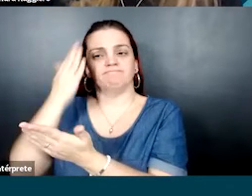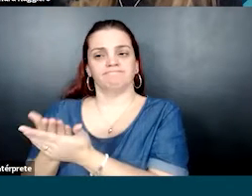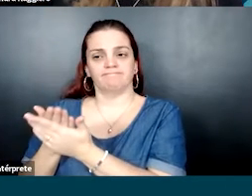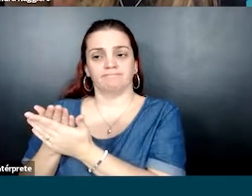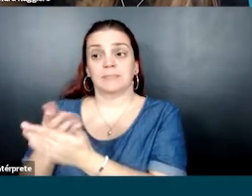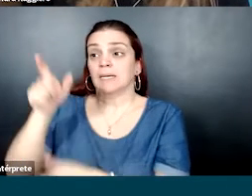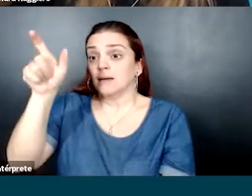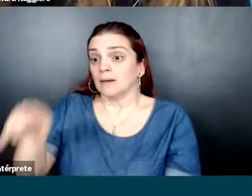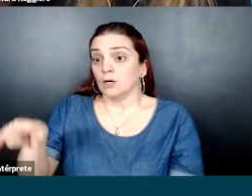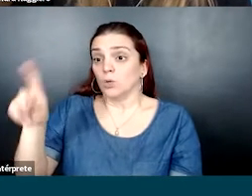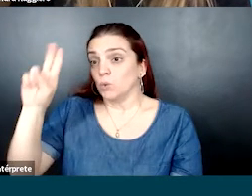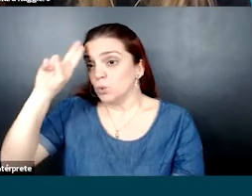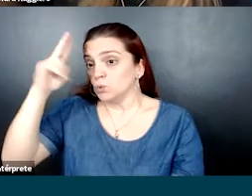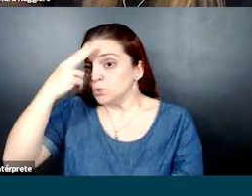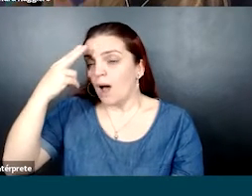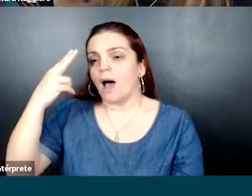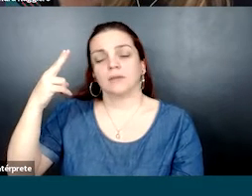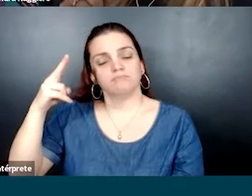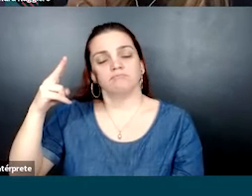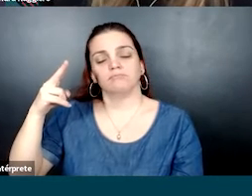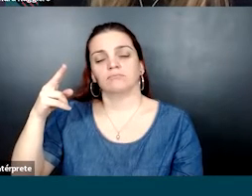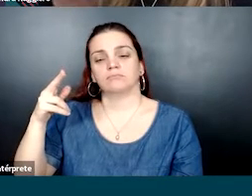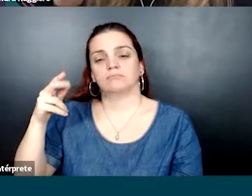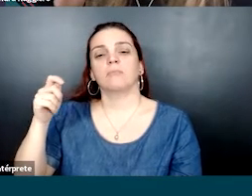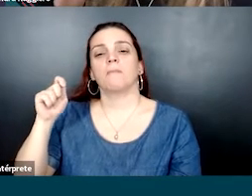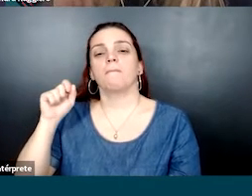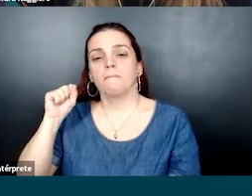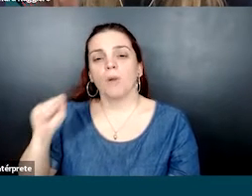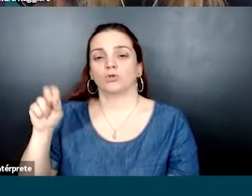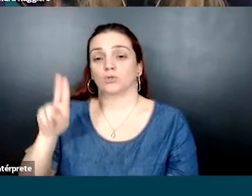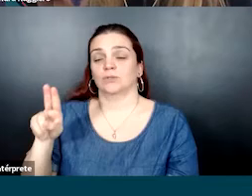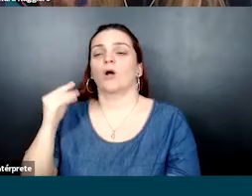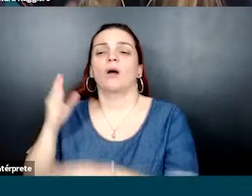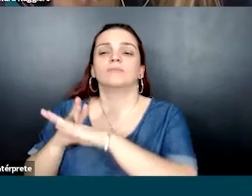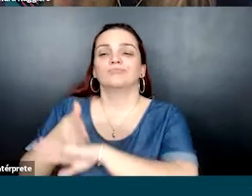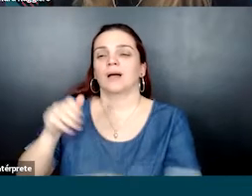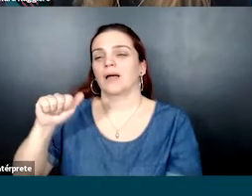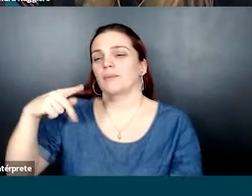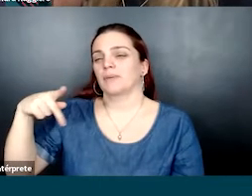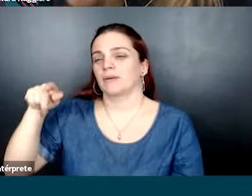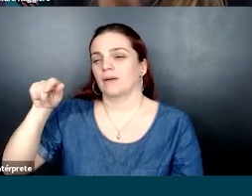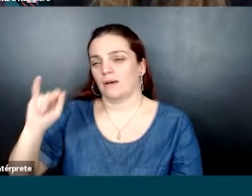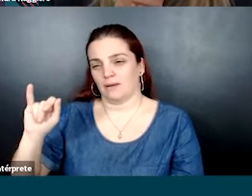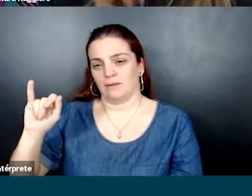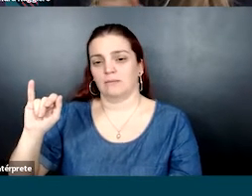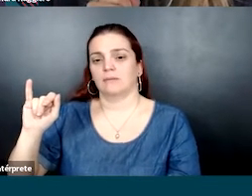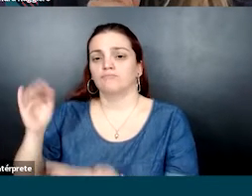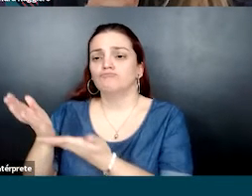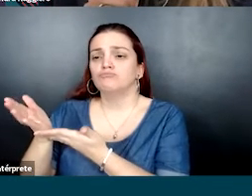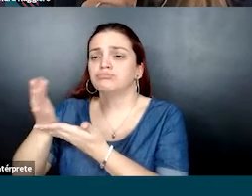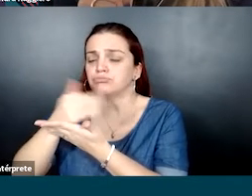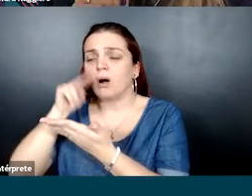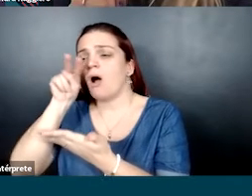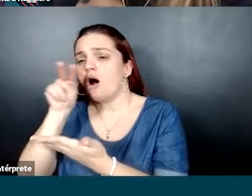ser utilizadas pelas usuárias, aqui, importante, por acesso via API para consulta de banco